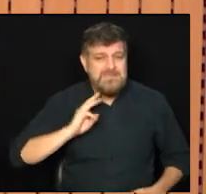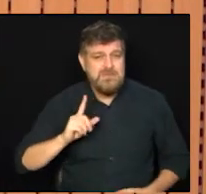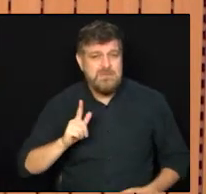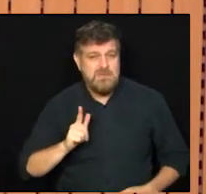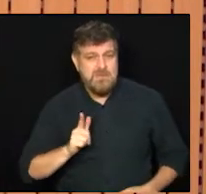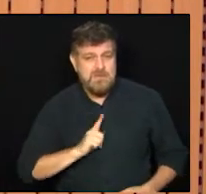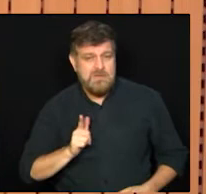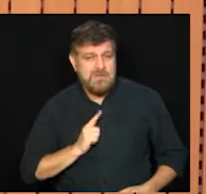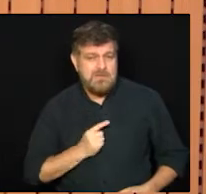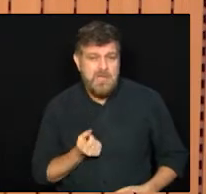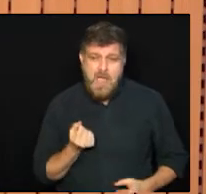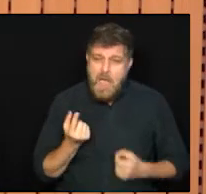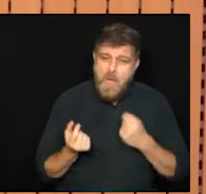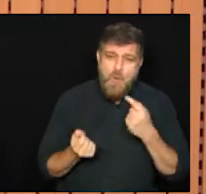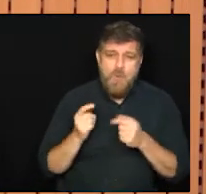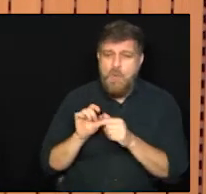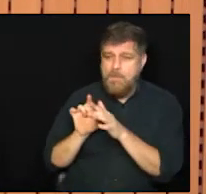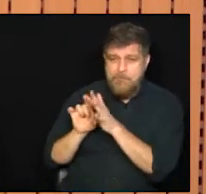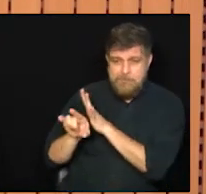de fazer algum outro